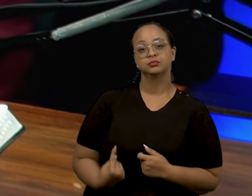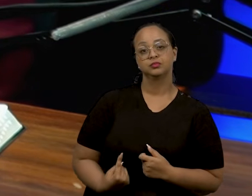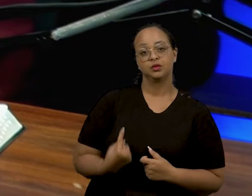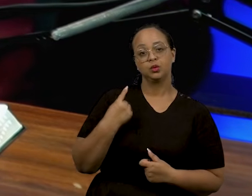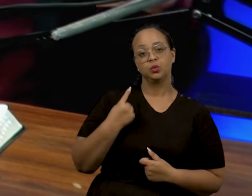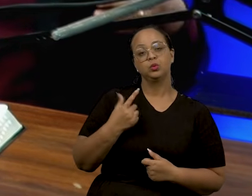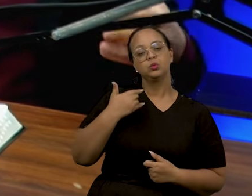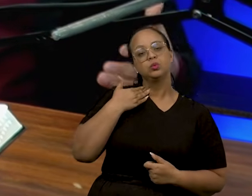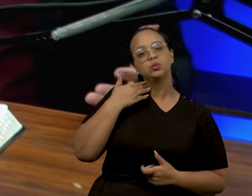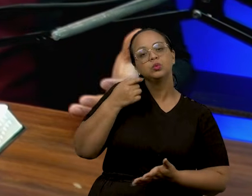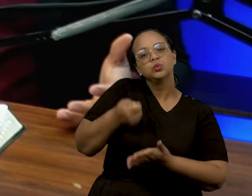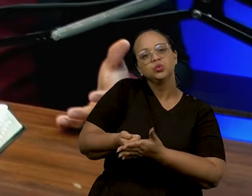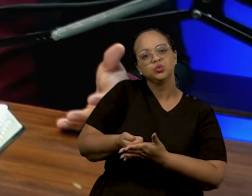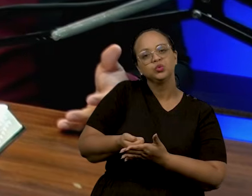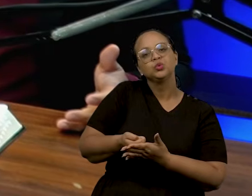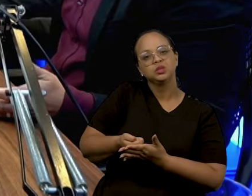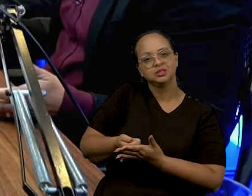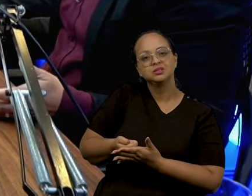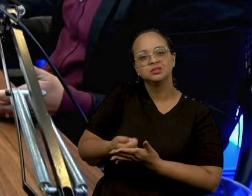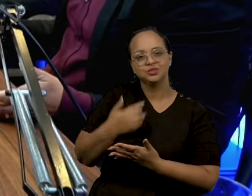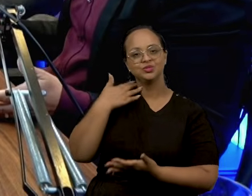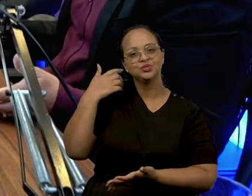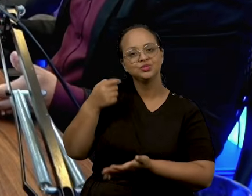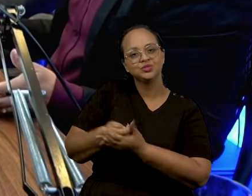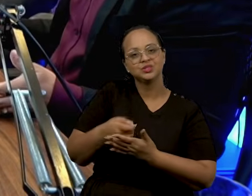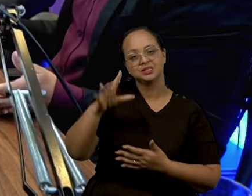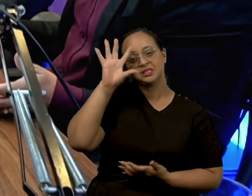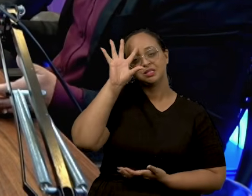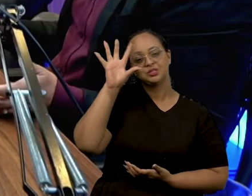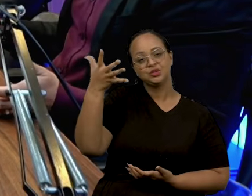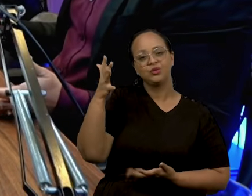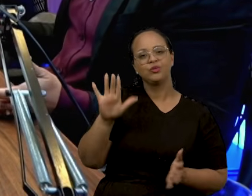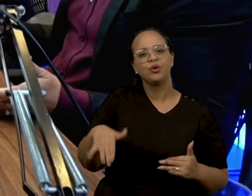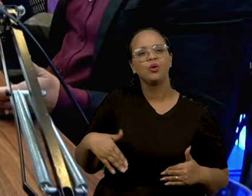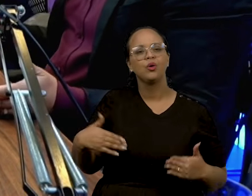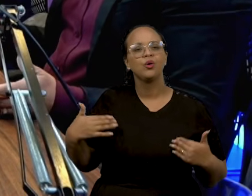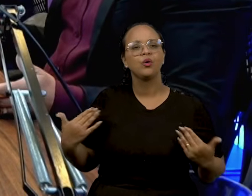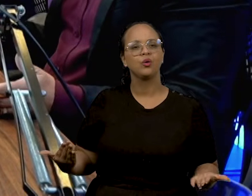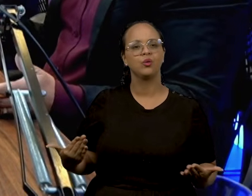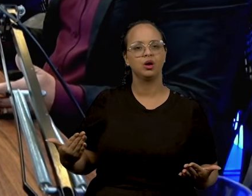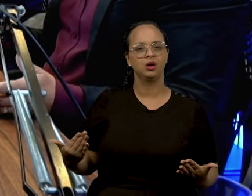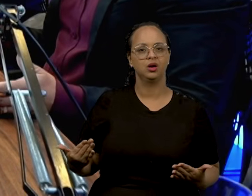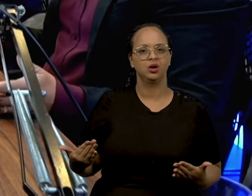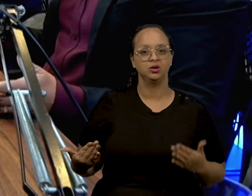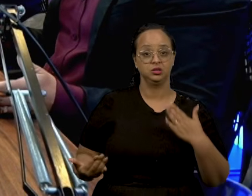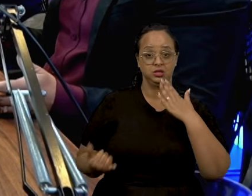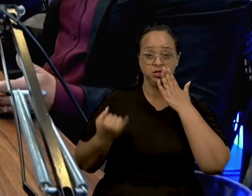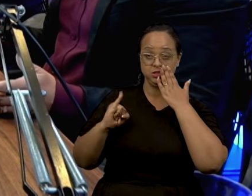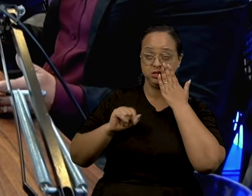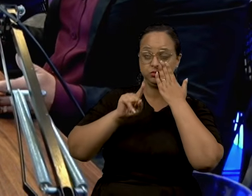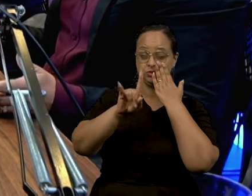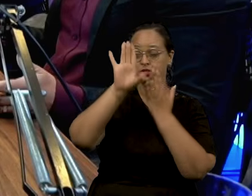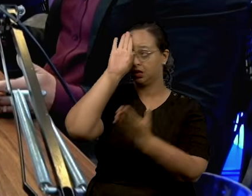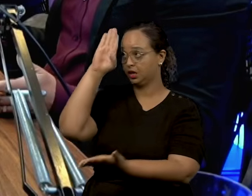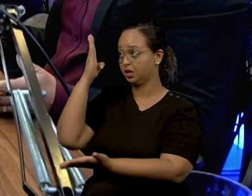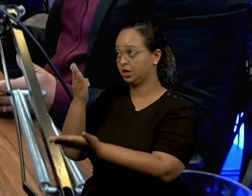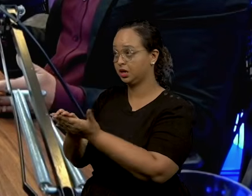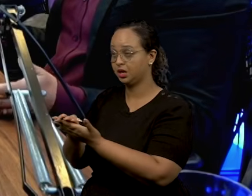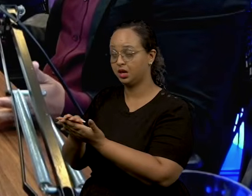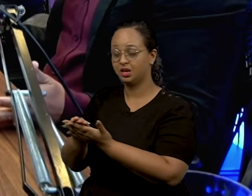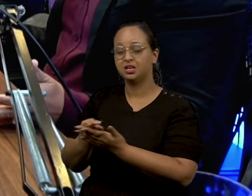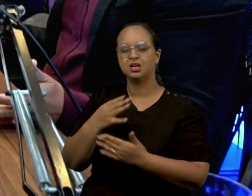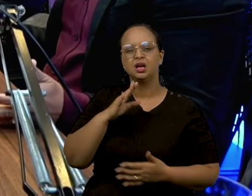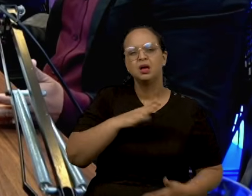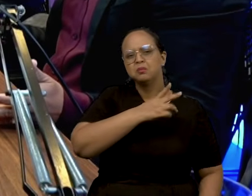é a palavra final, né? E qual é a palavra final? A palavra final é: se crê, aquele que crê